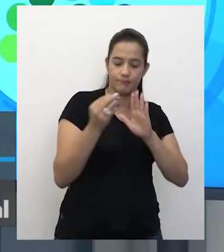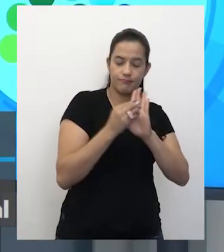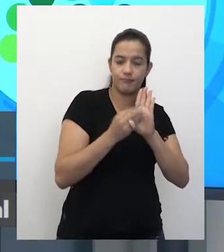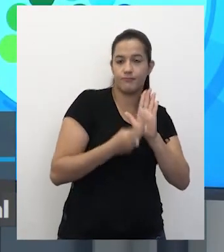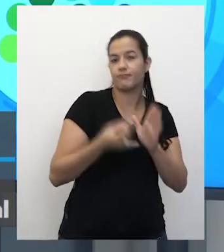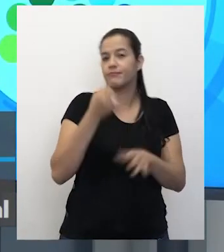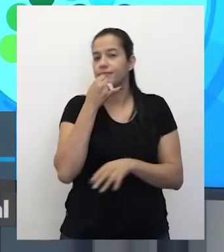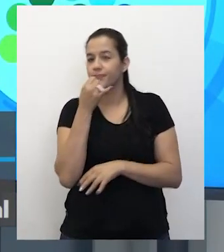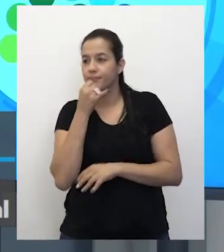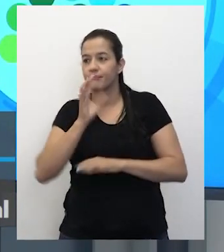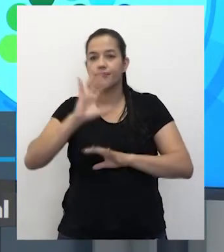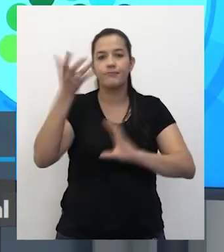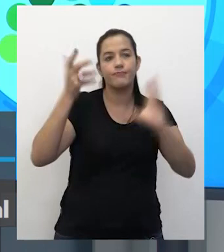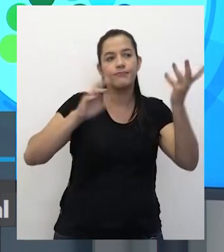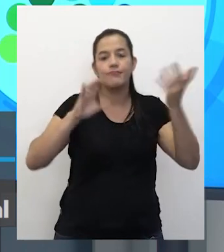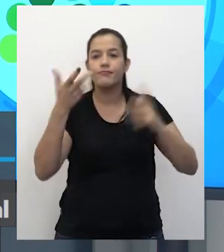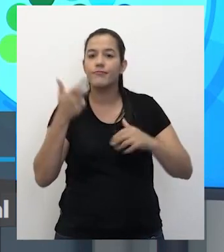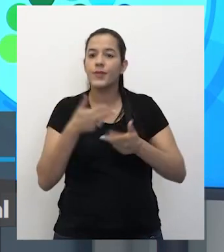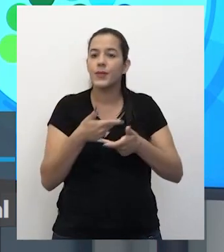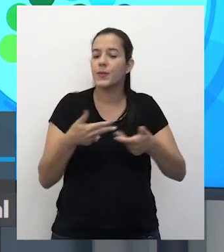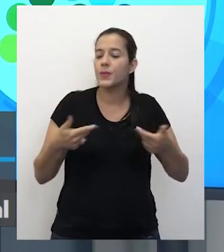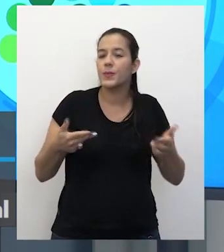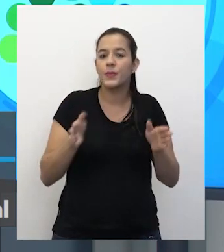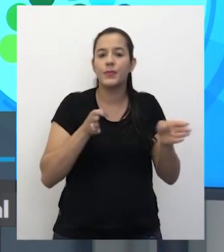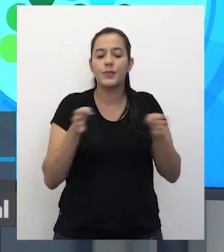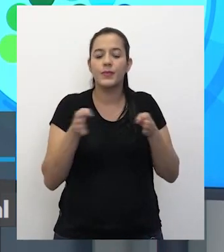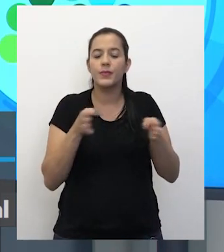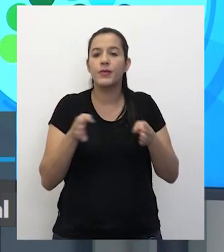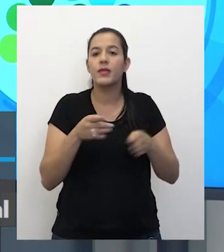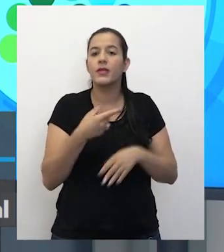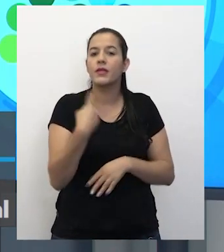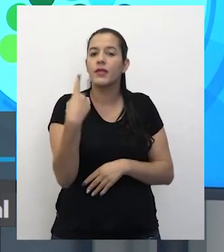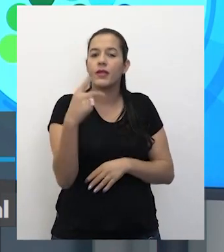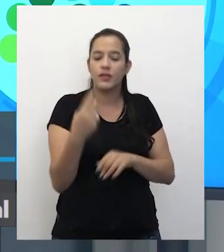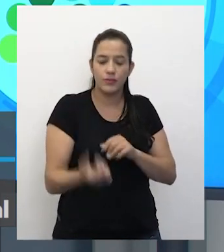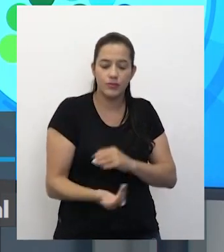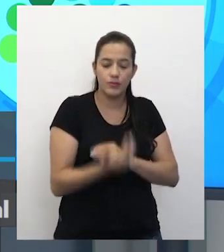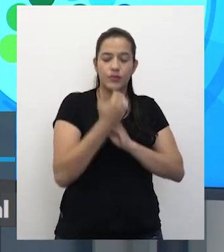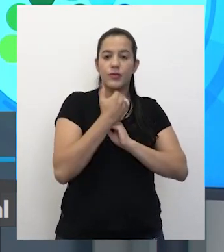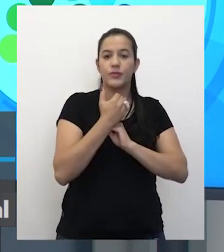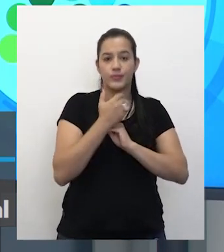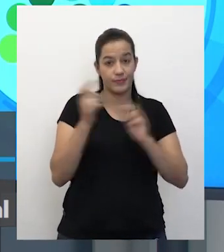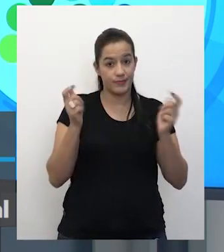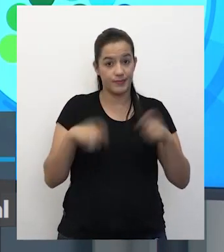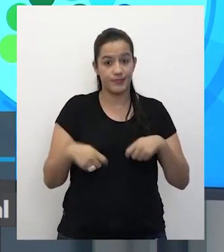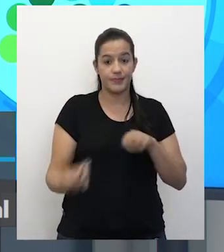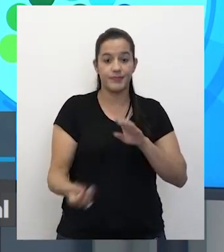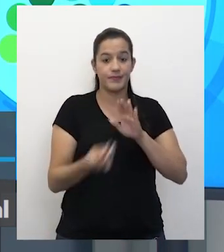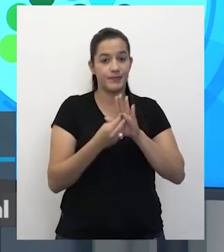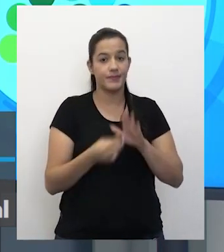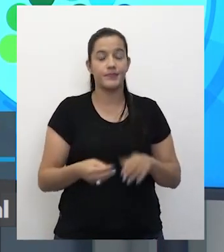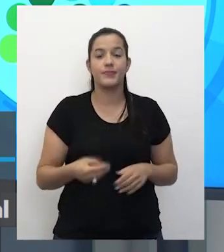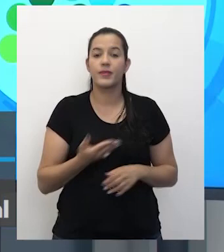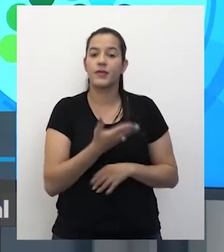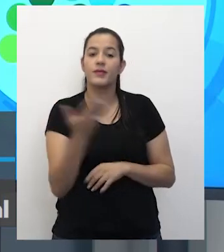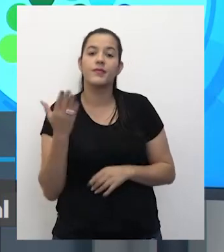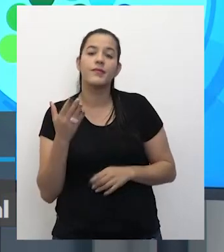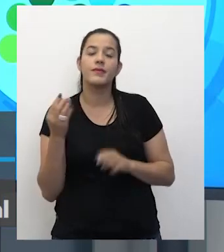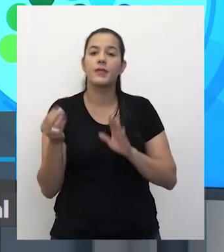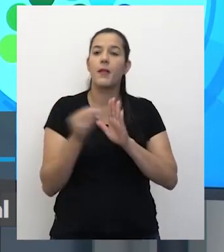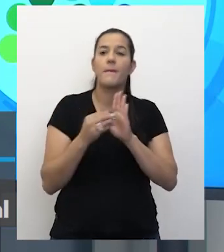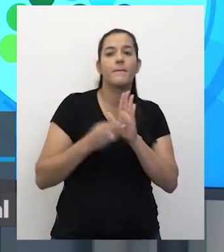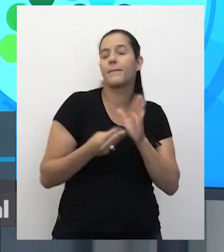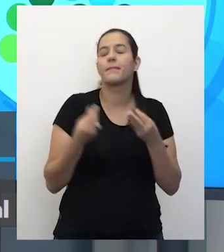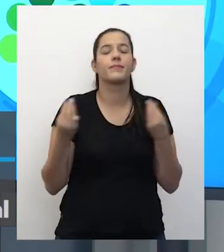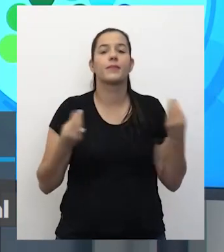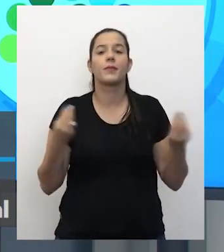exemplos de ações, de momentos em que essas competências socioemocionais foram úteis. Aí, como vocês podem registrar isso?